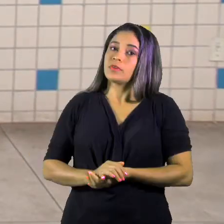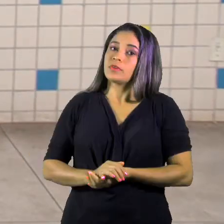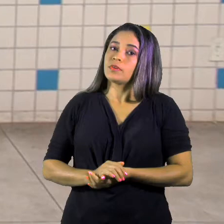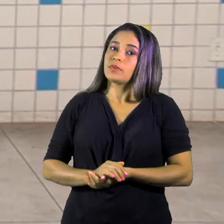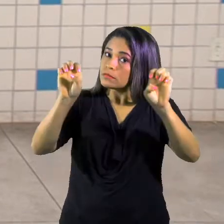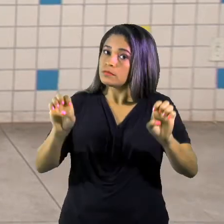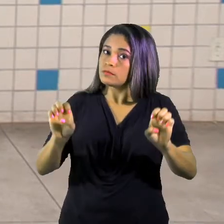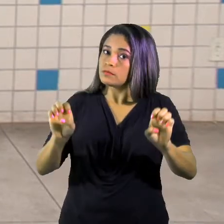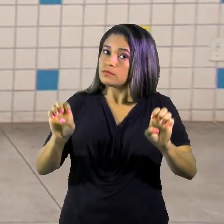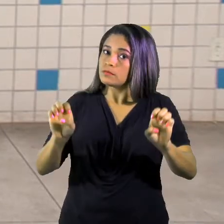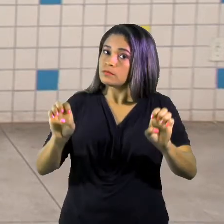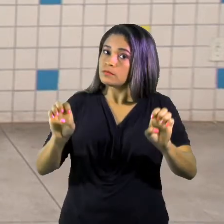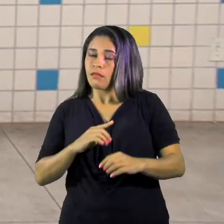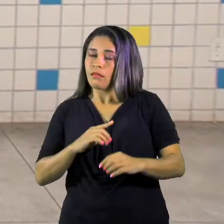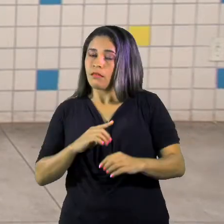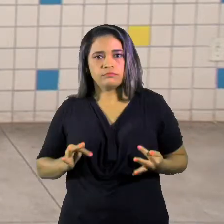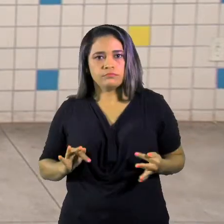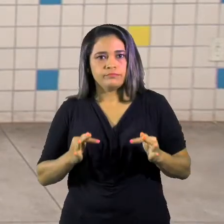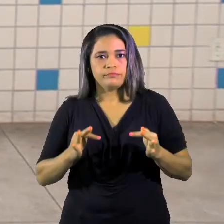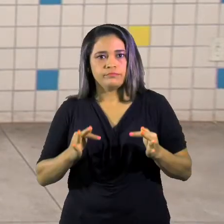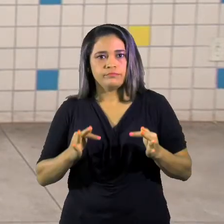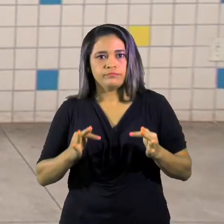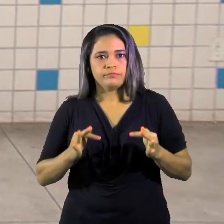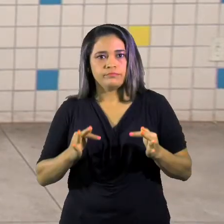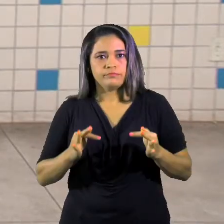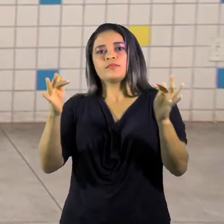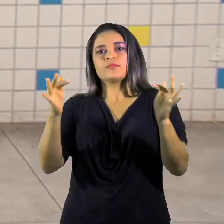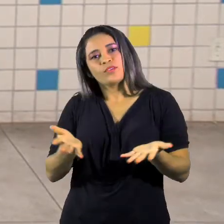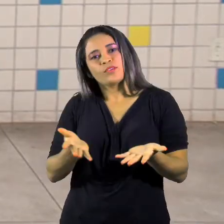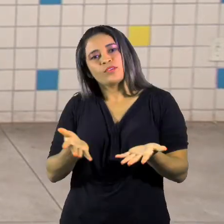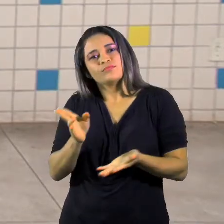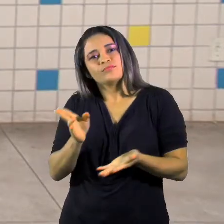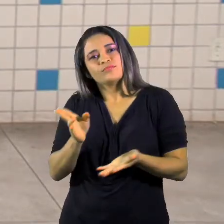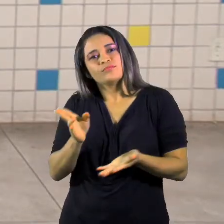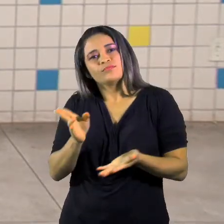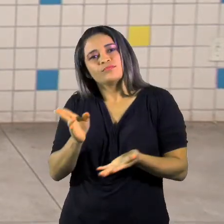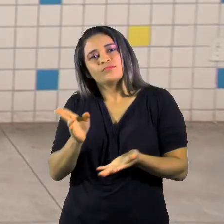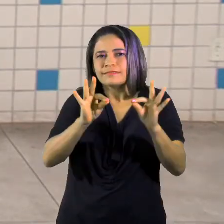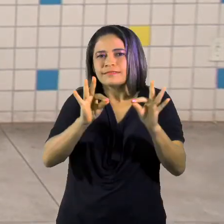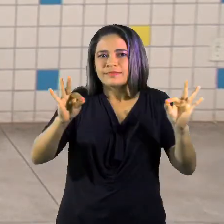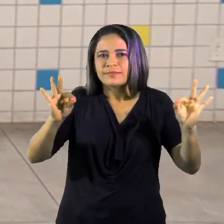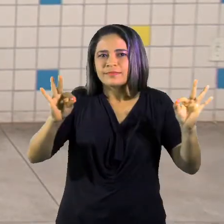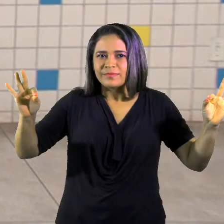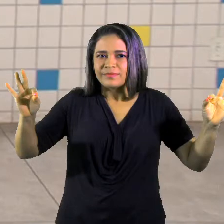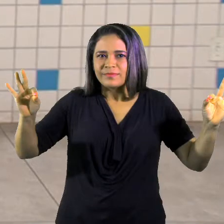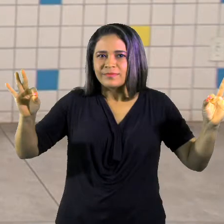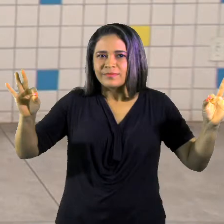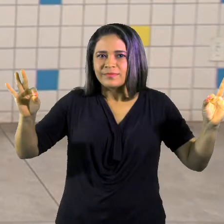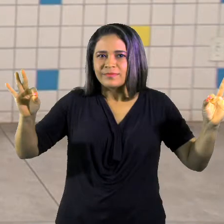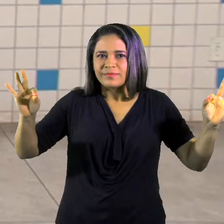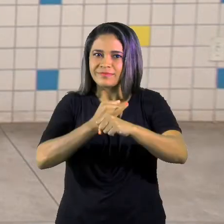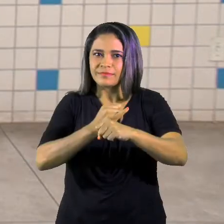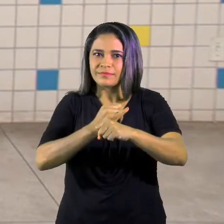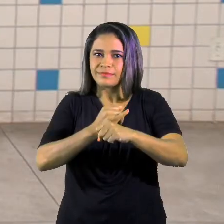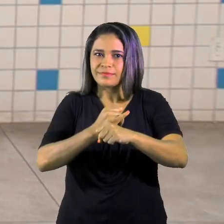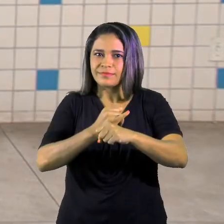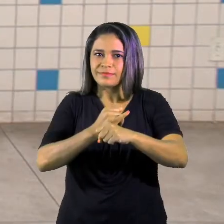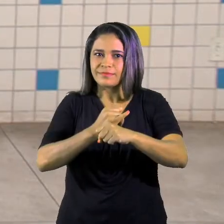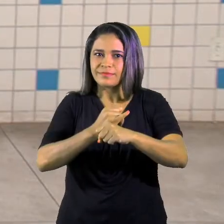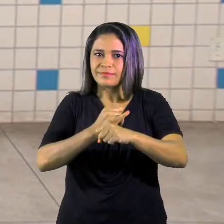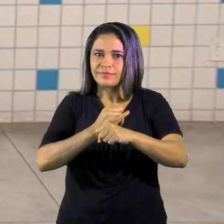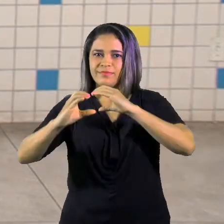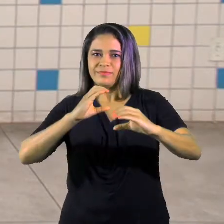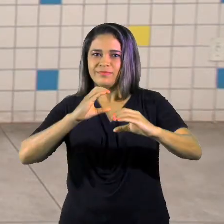uma dessas tecnologias que hoje utiliza a fibra ótica para transporte dessas